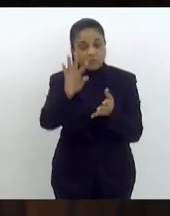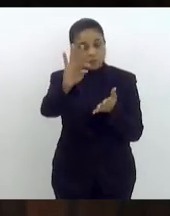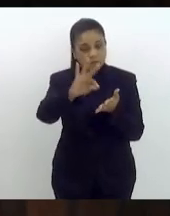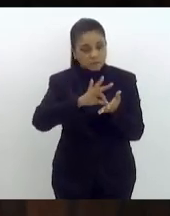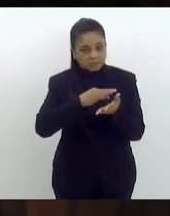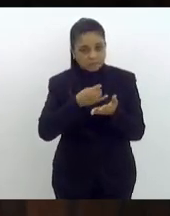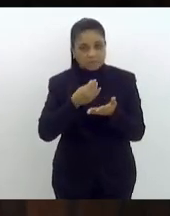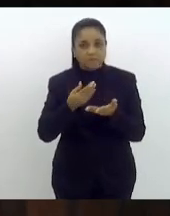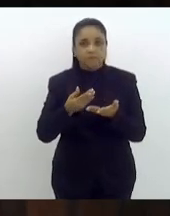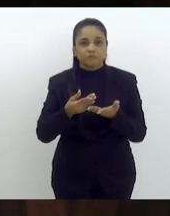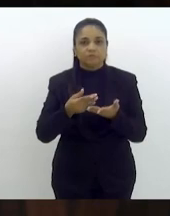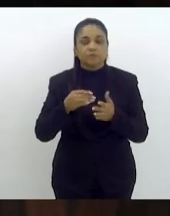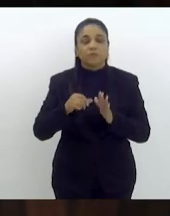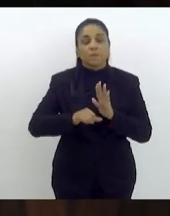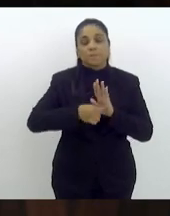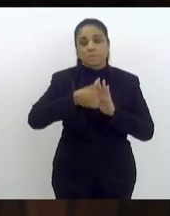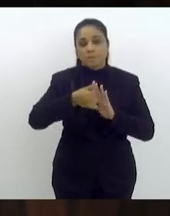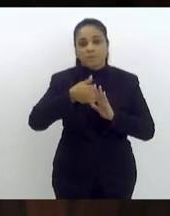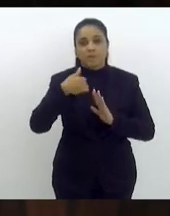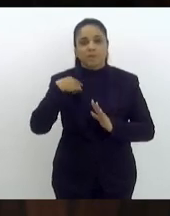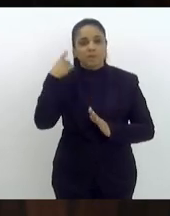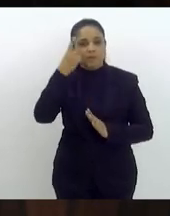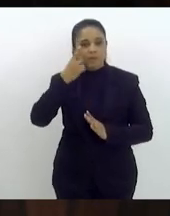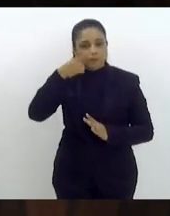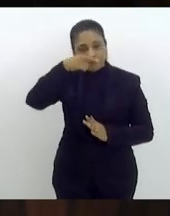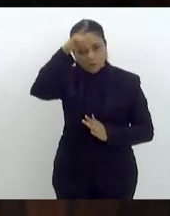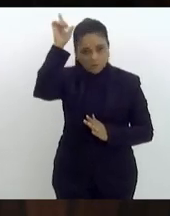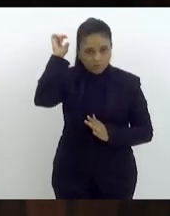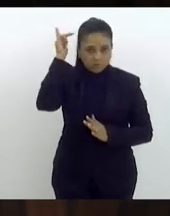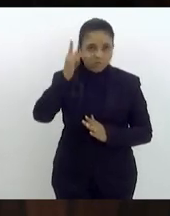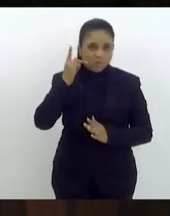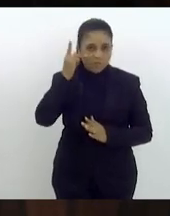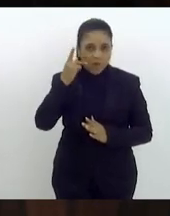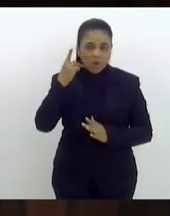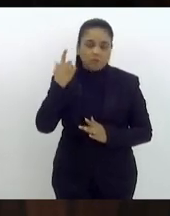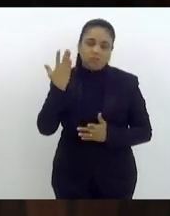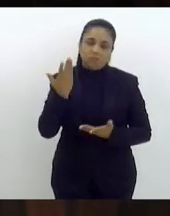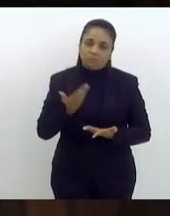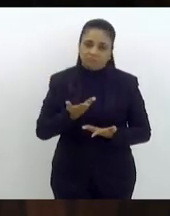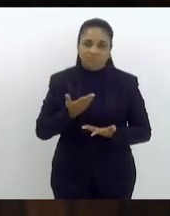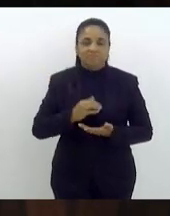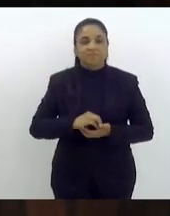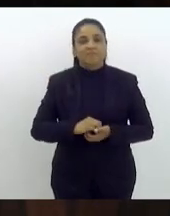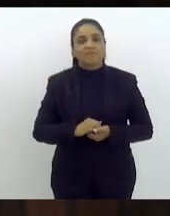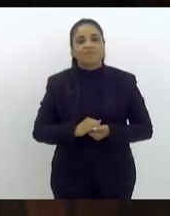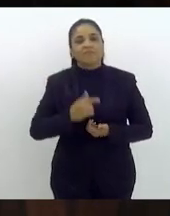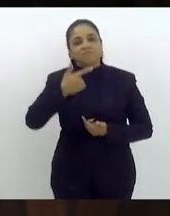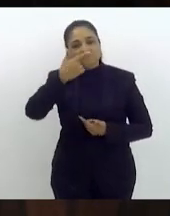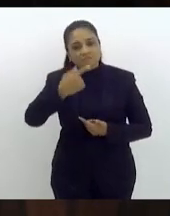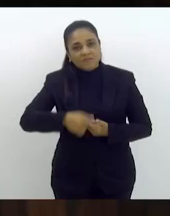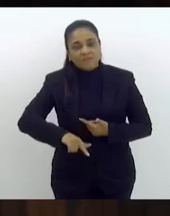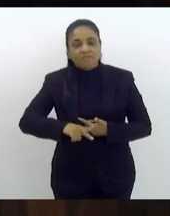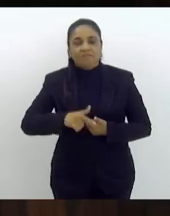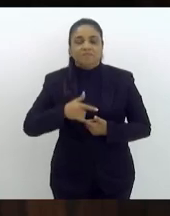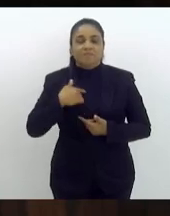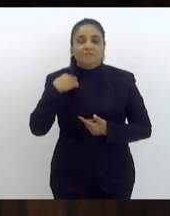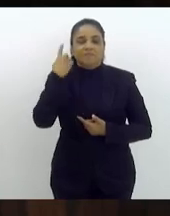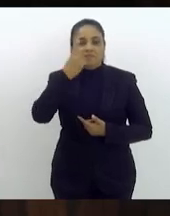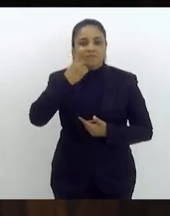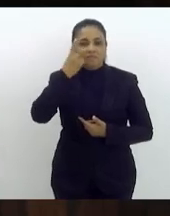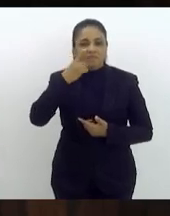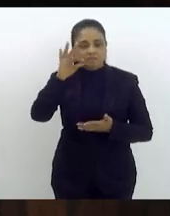aqui primeiro escrito Deputado Luiz Paulo não se encontra presente próximo morador escrito